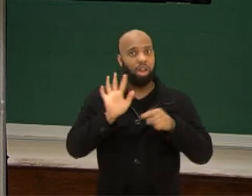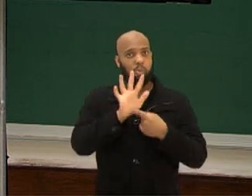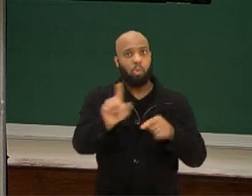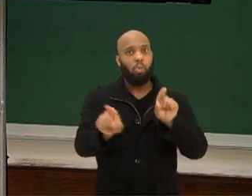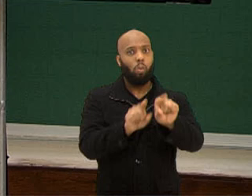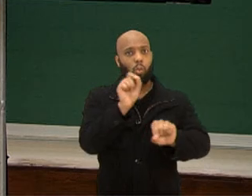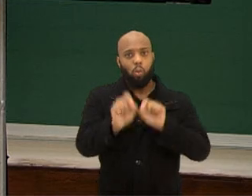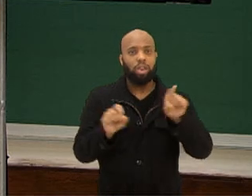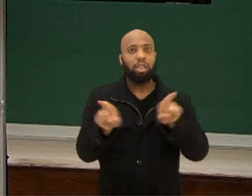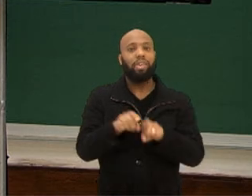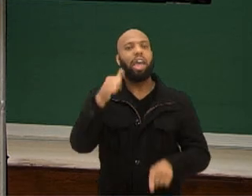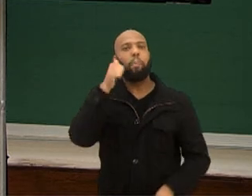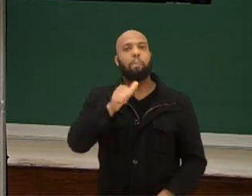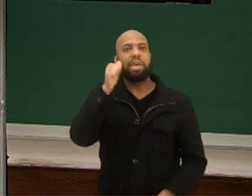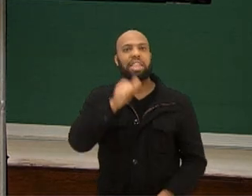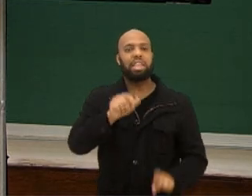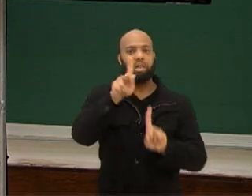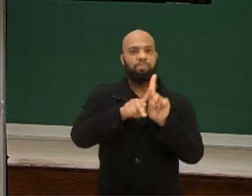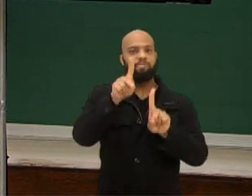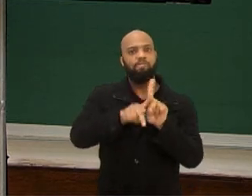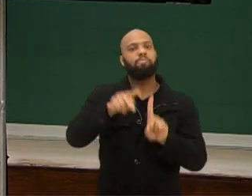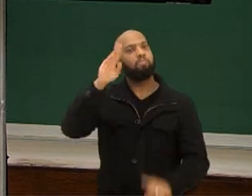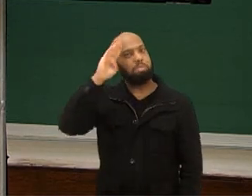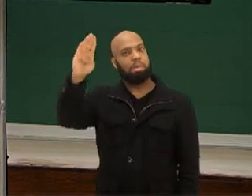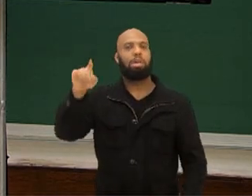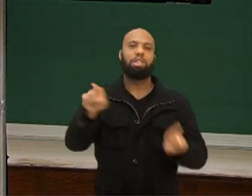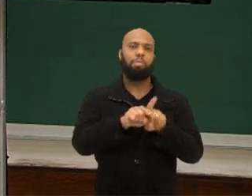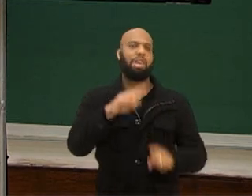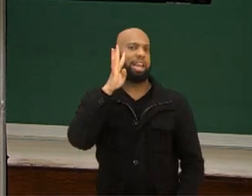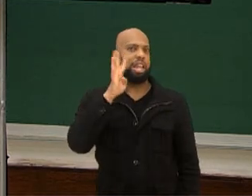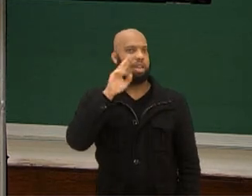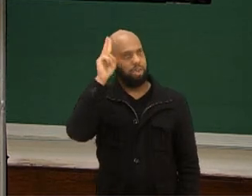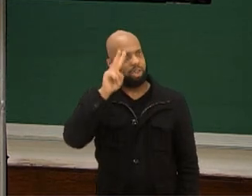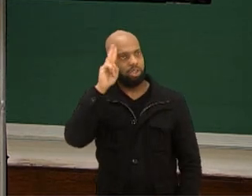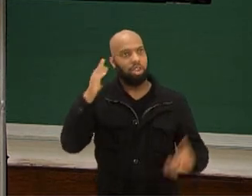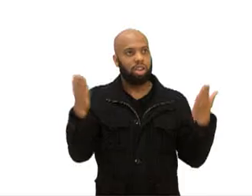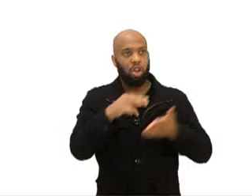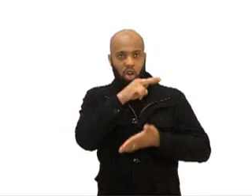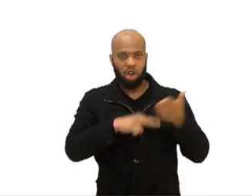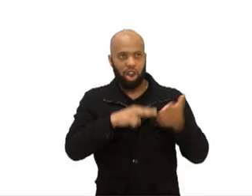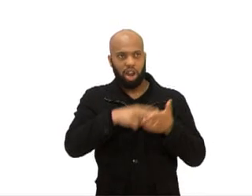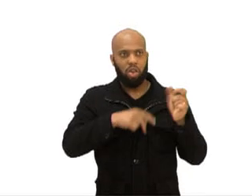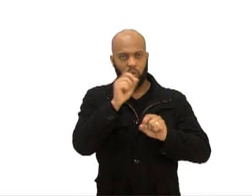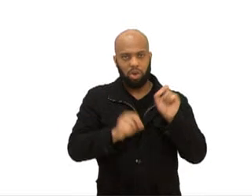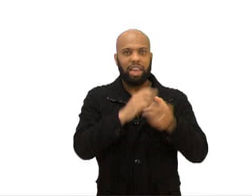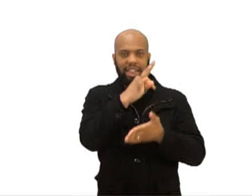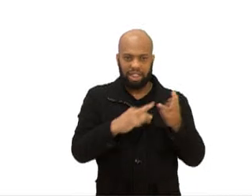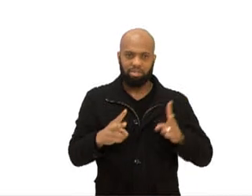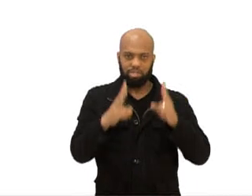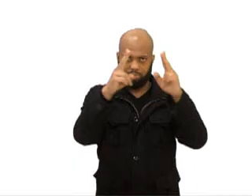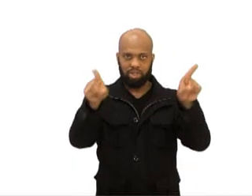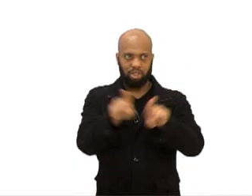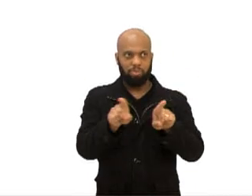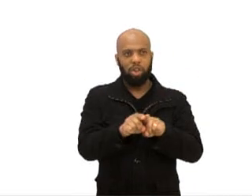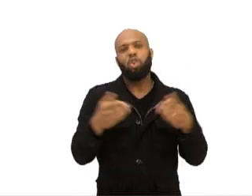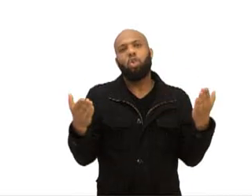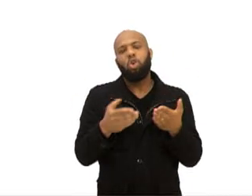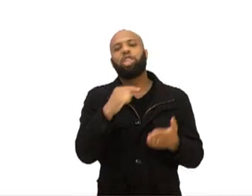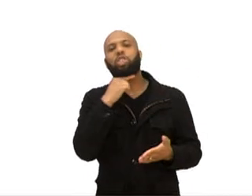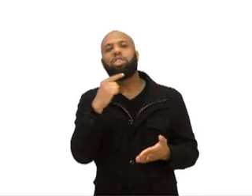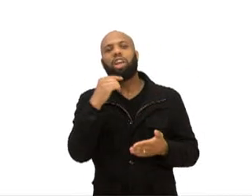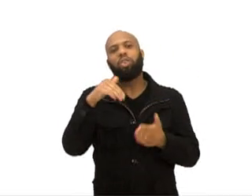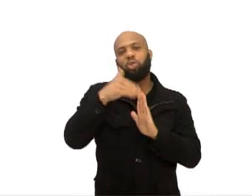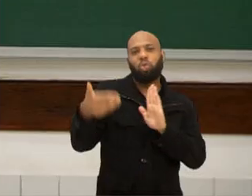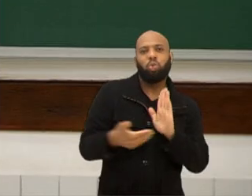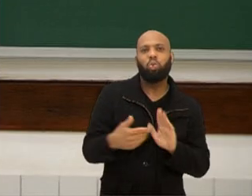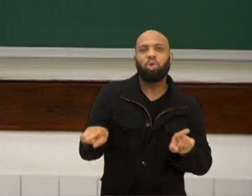uma protagonista feminina, é bem bacana a história, e nós vamos ler um fragmento. Infelizmente, não tem como